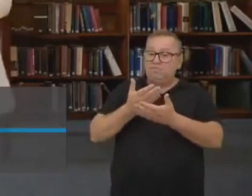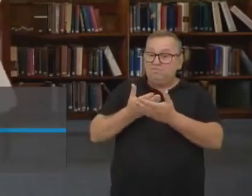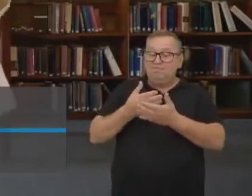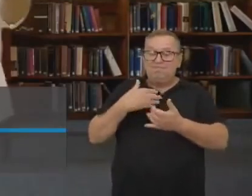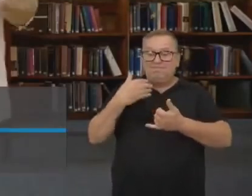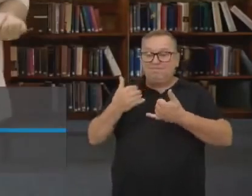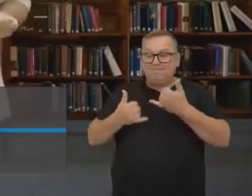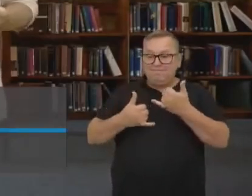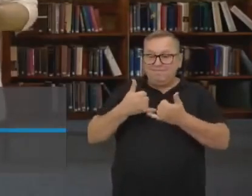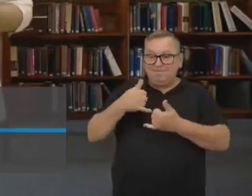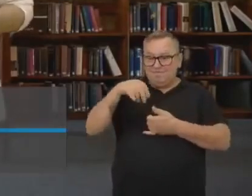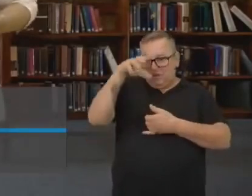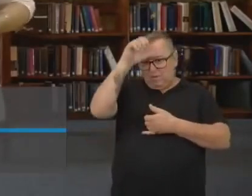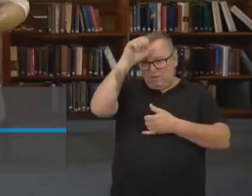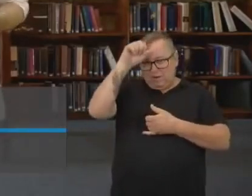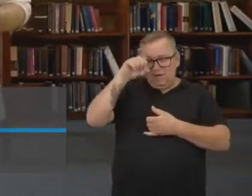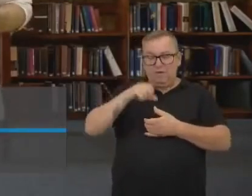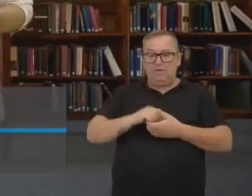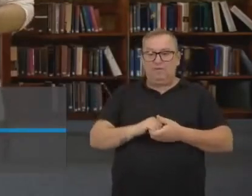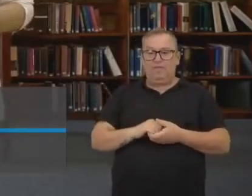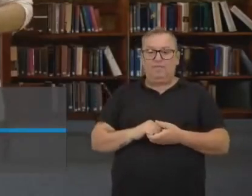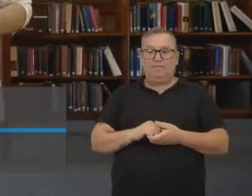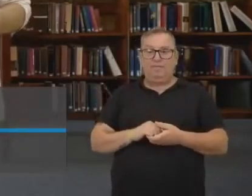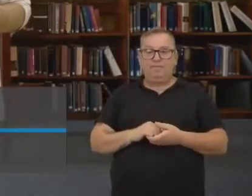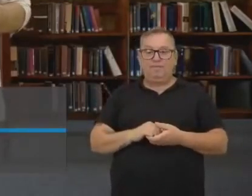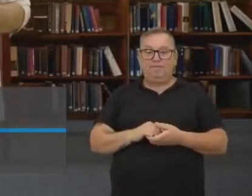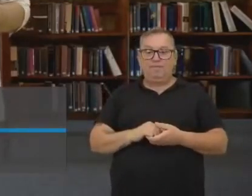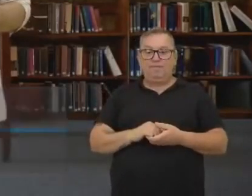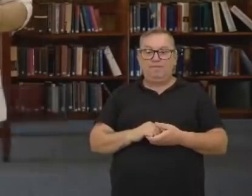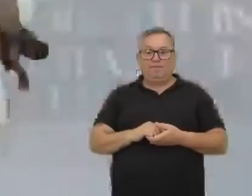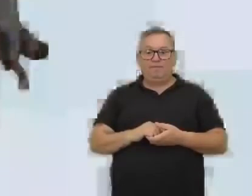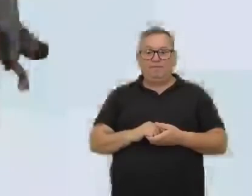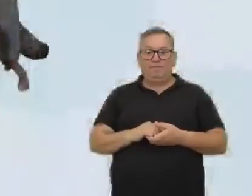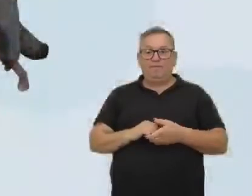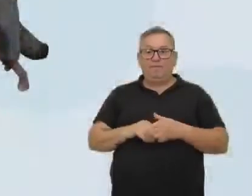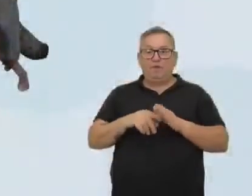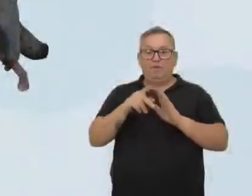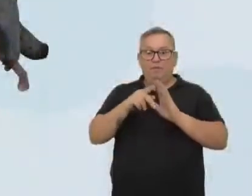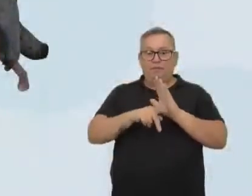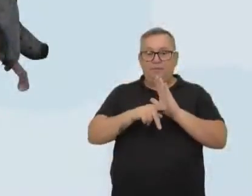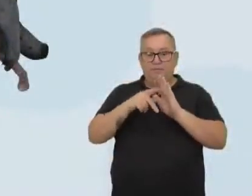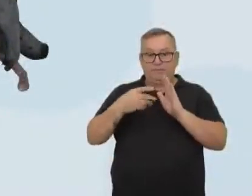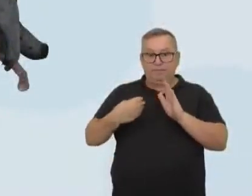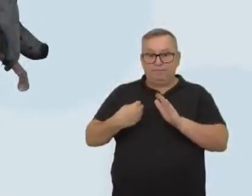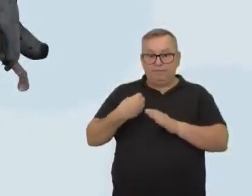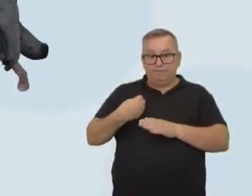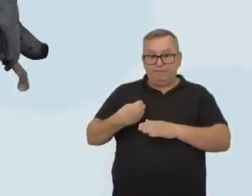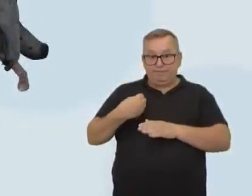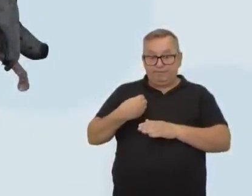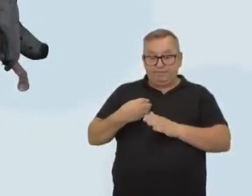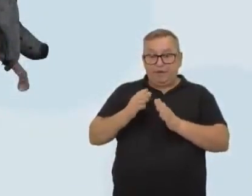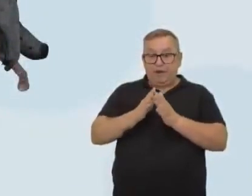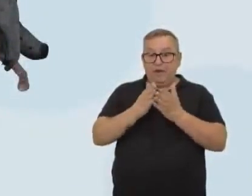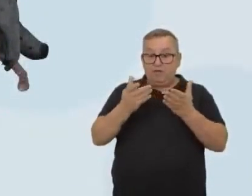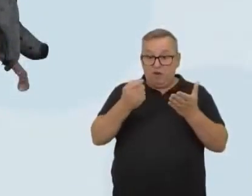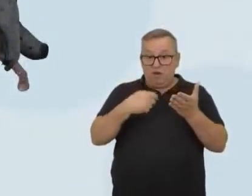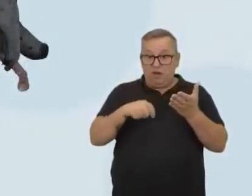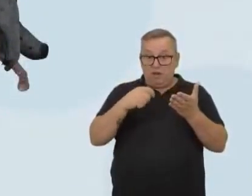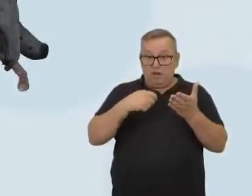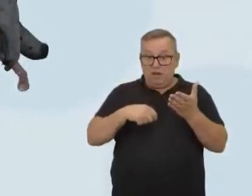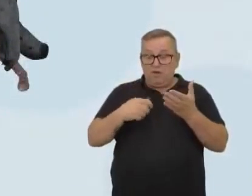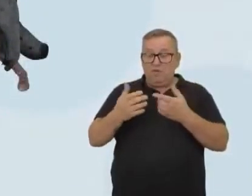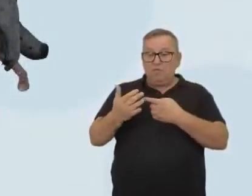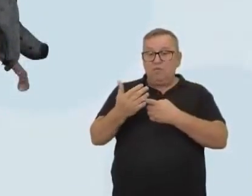e construindo o nosso diário de bordo. Em projeto de vida, o diário de bordo nos auxilia em busca dos